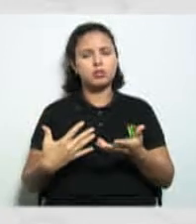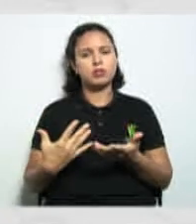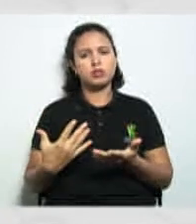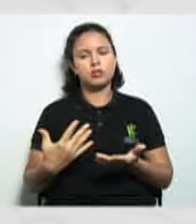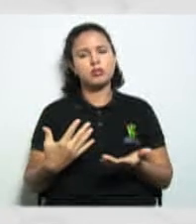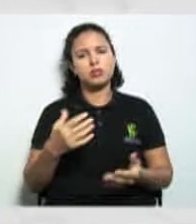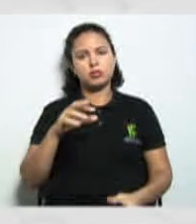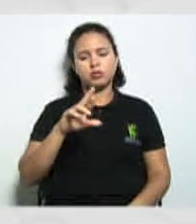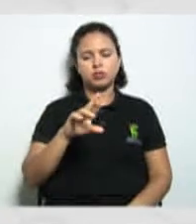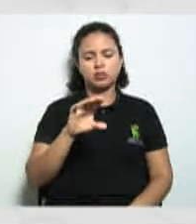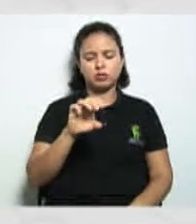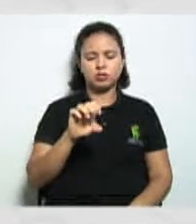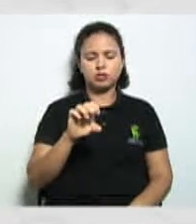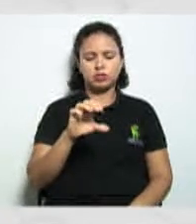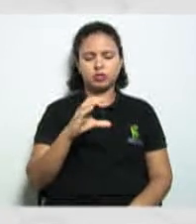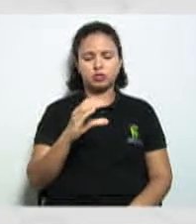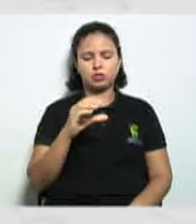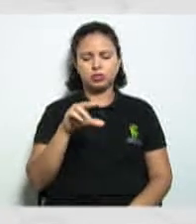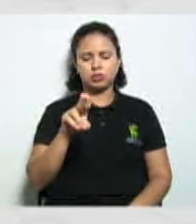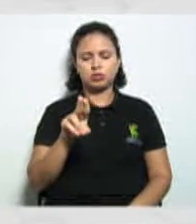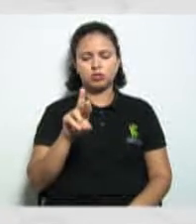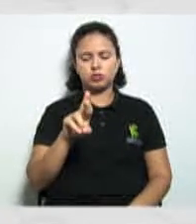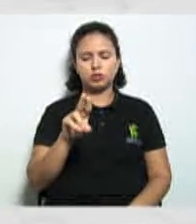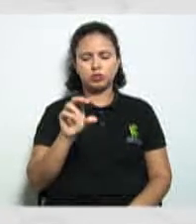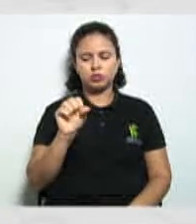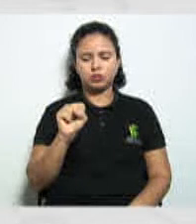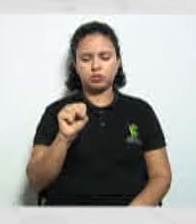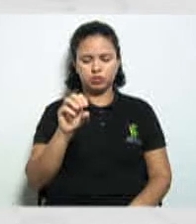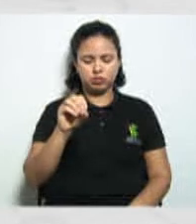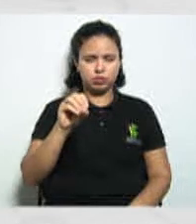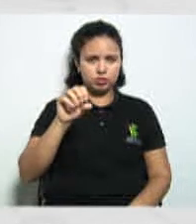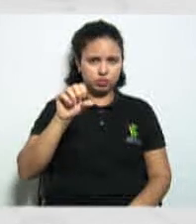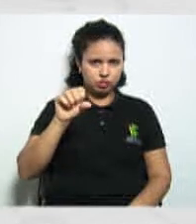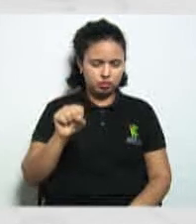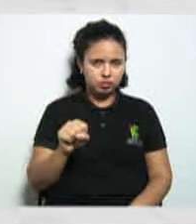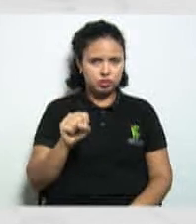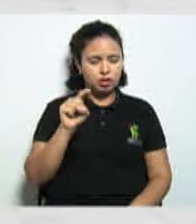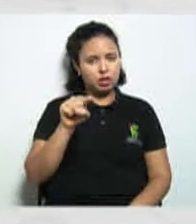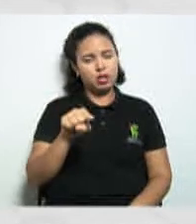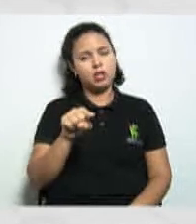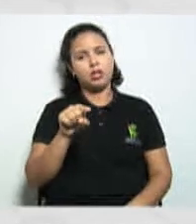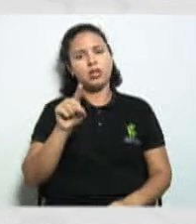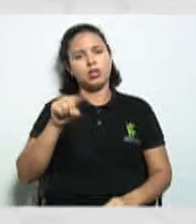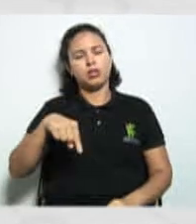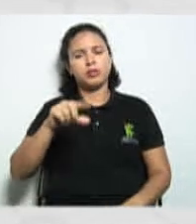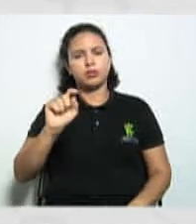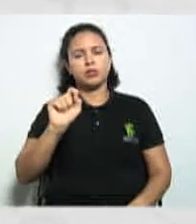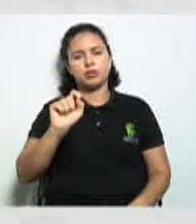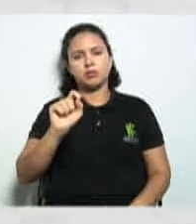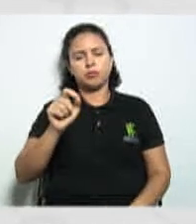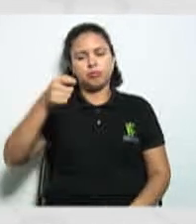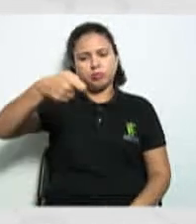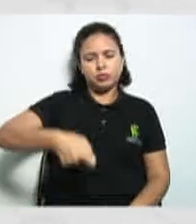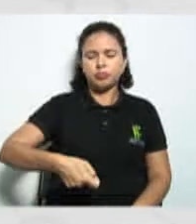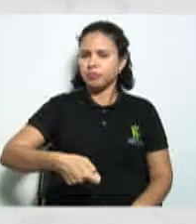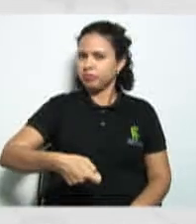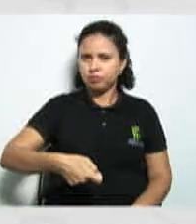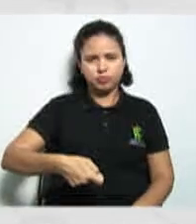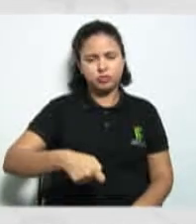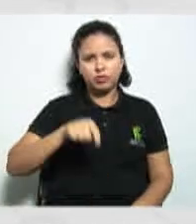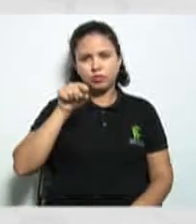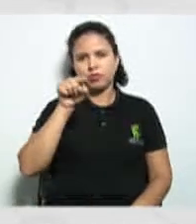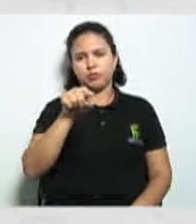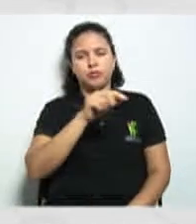item recursos é opcional no projeto de pesquisa. O item recursos não é obrigatório no projeto